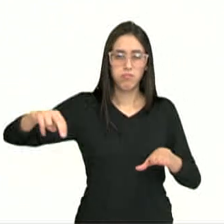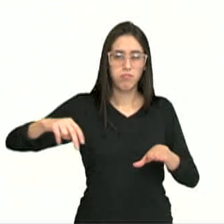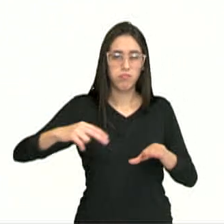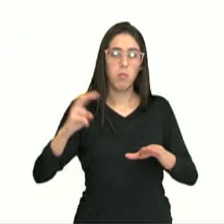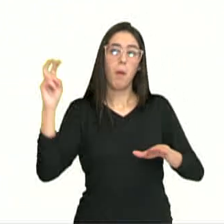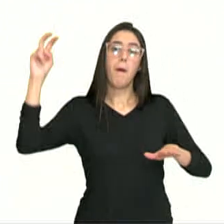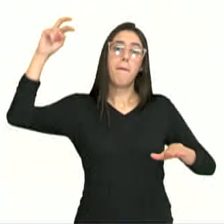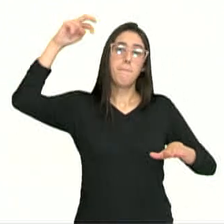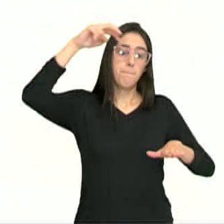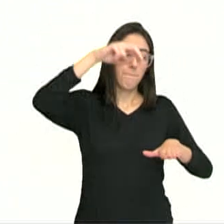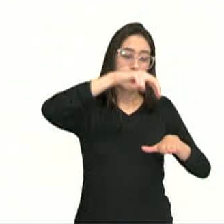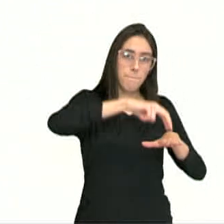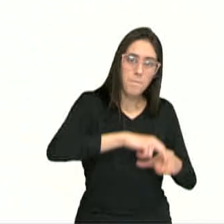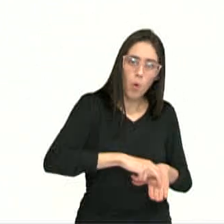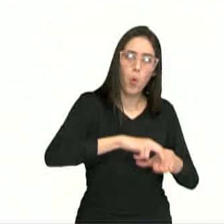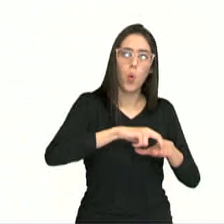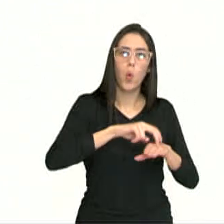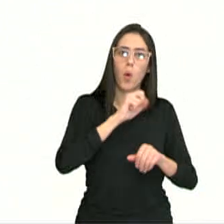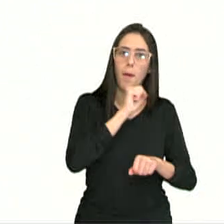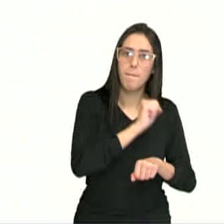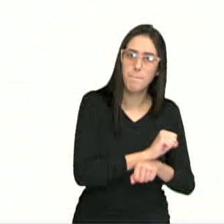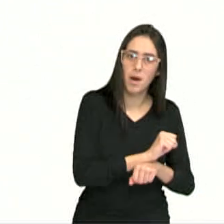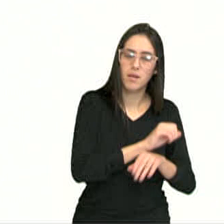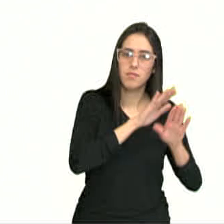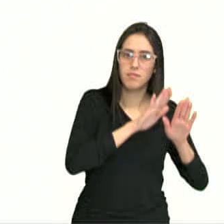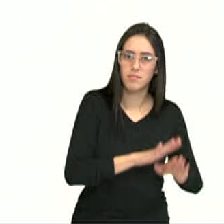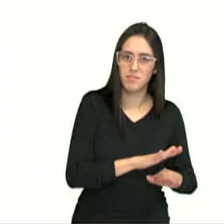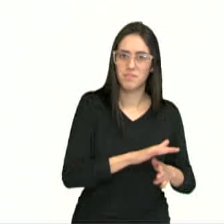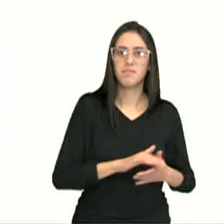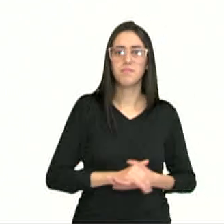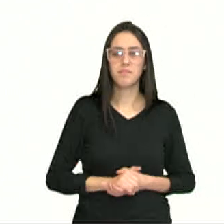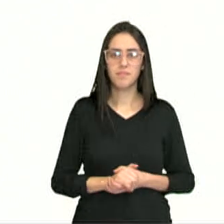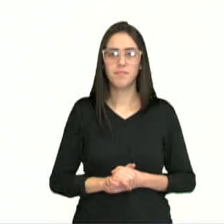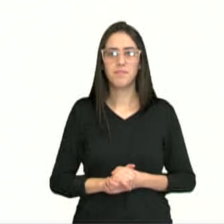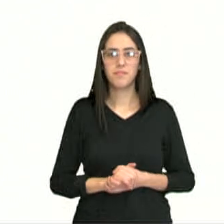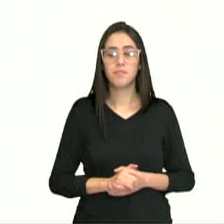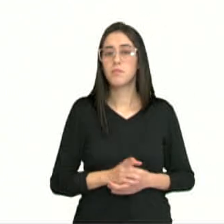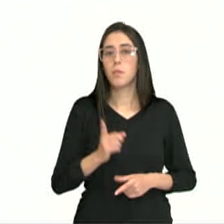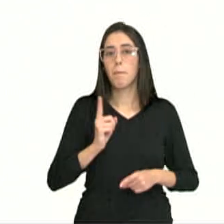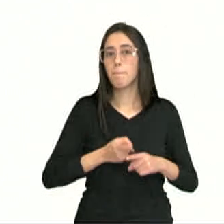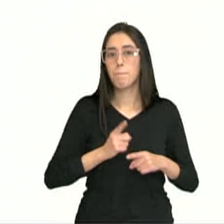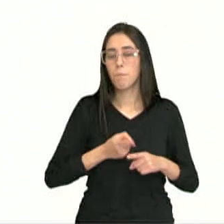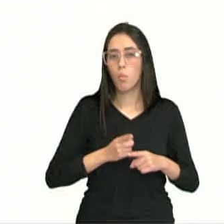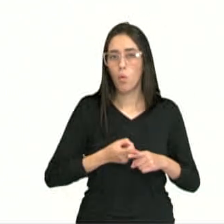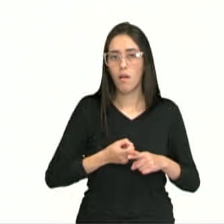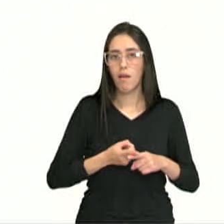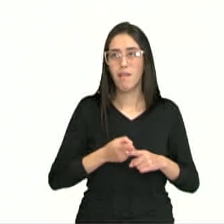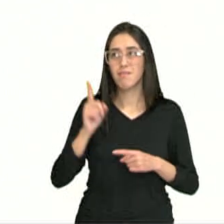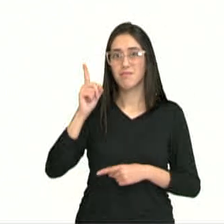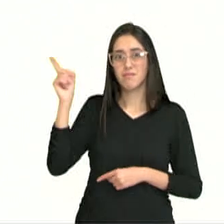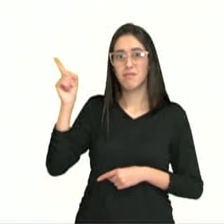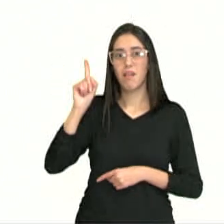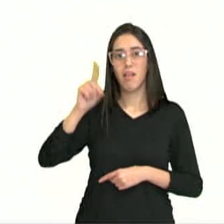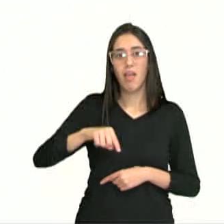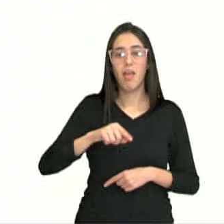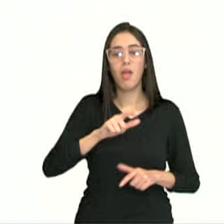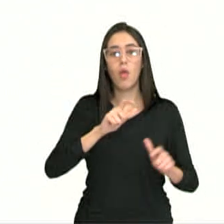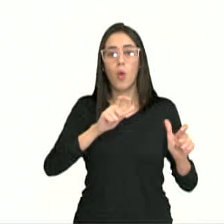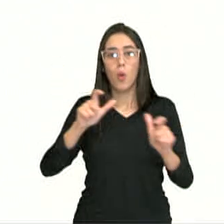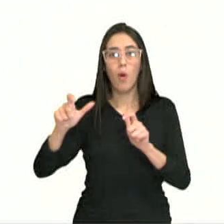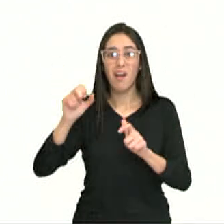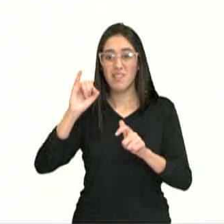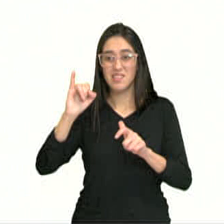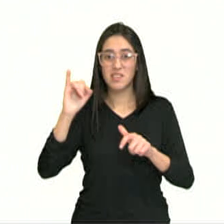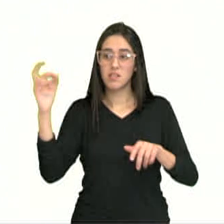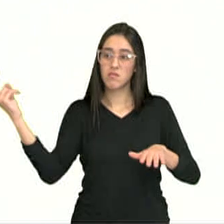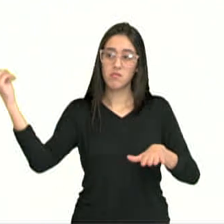ao outro, permanecendo estático quando ele aterriza. Por quê? Porque ela acontece em lugares onde cair para frente ou